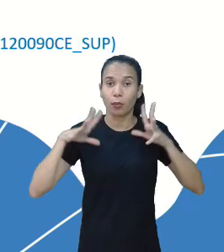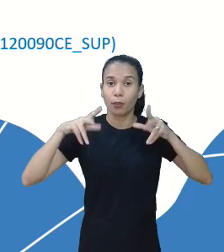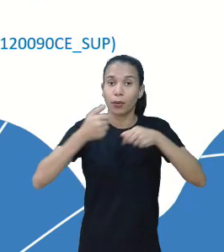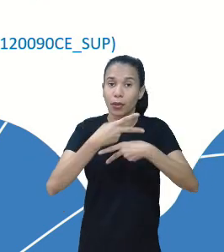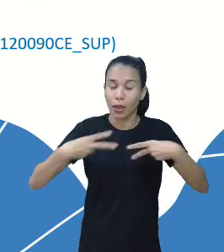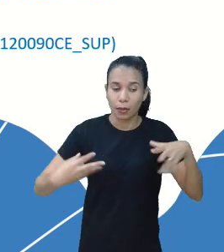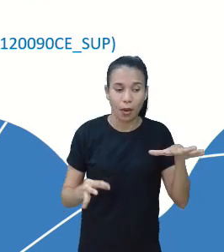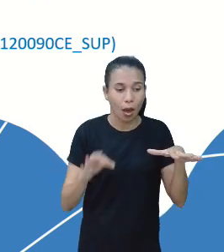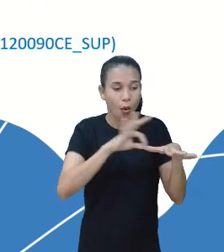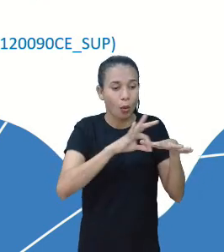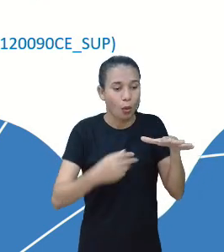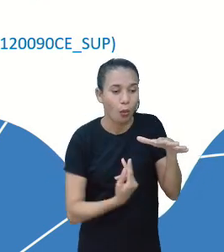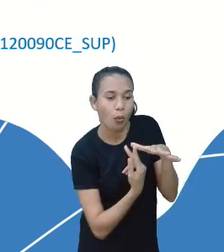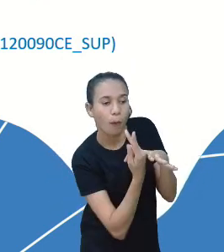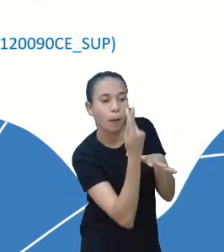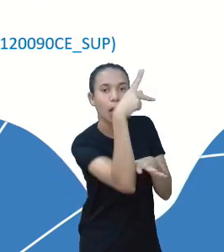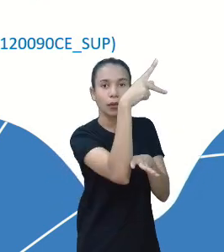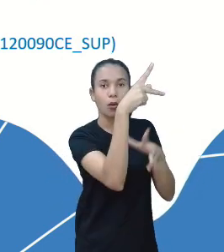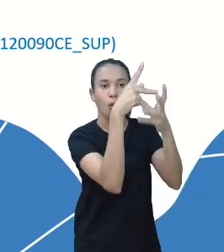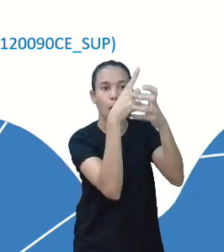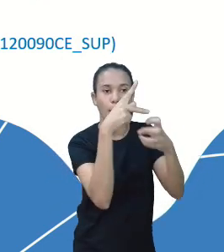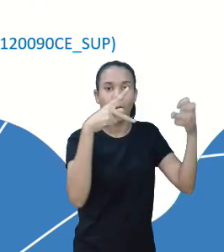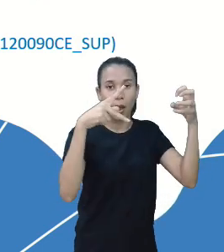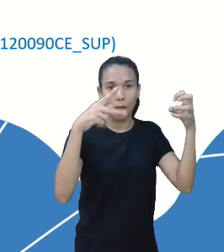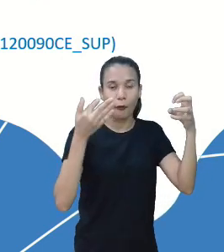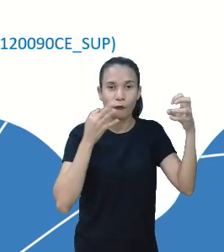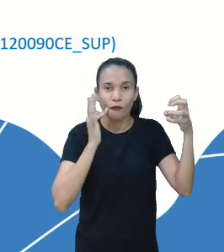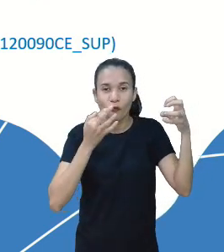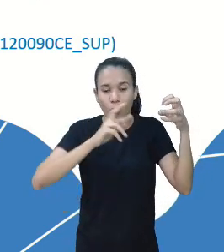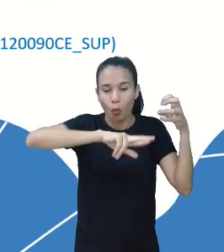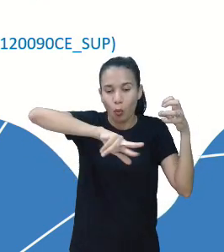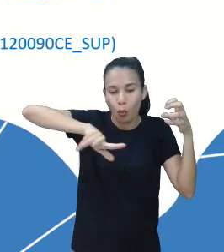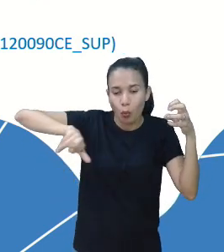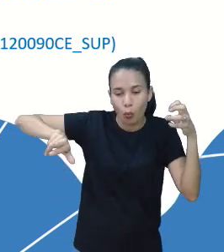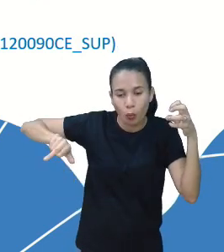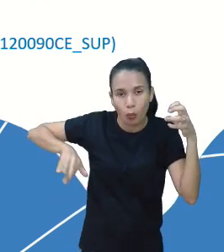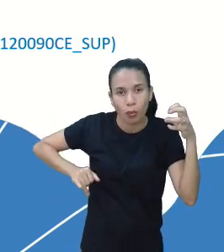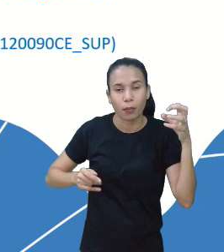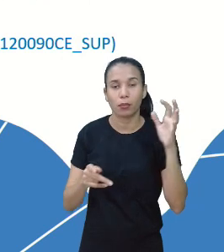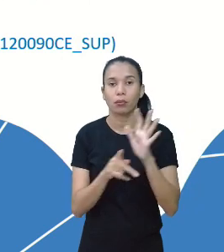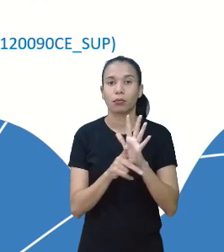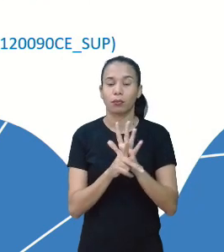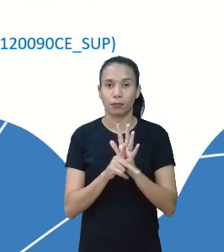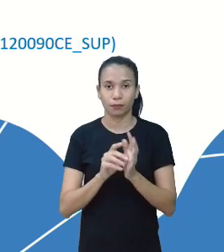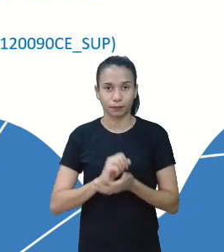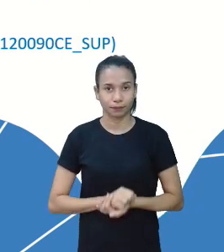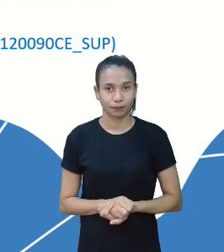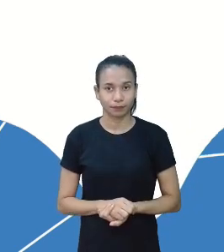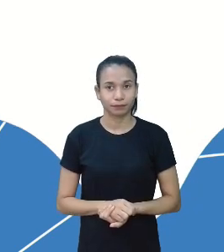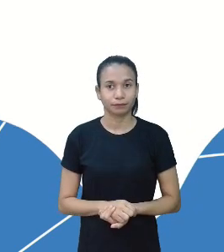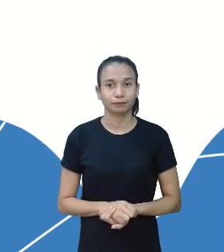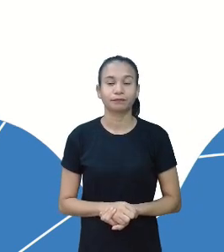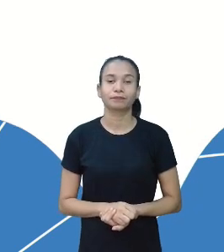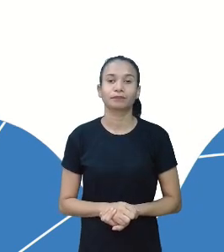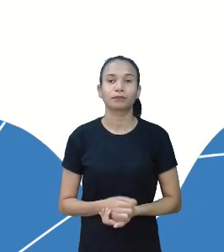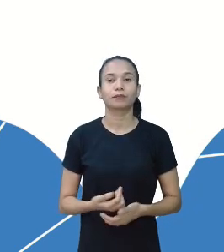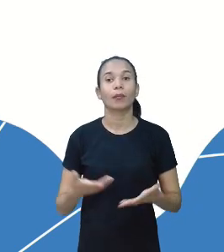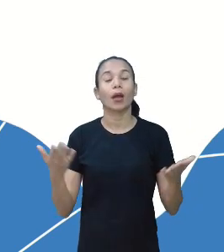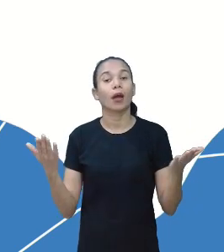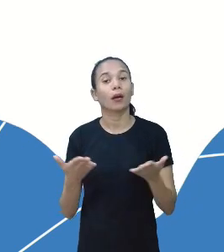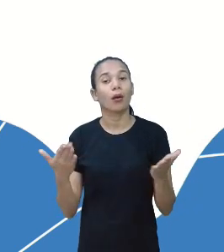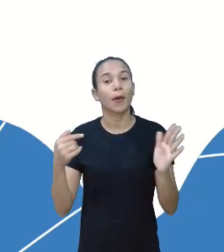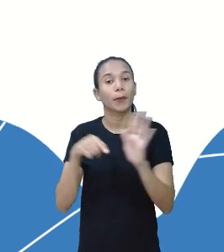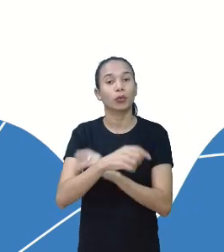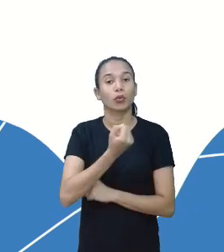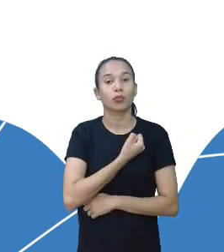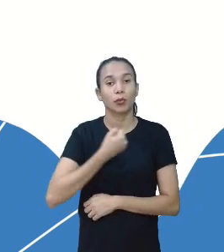plantio, cultivo e colheitas de frutas, legumes, verduras e cereais, tá? Então,